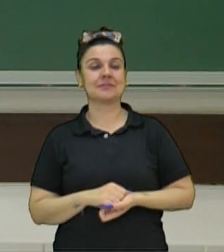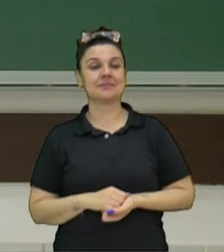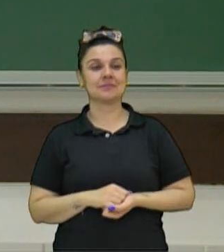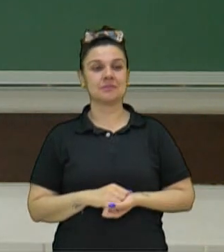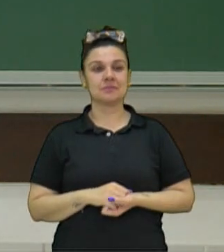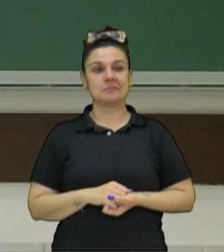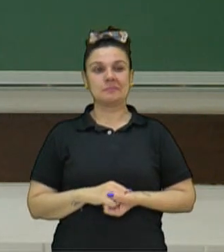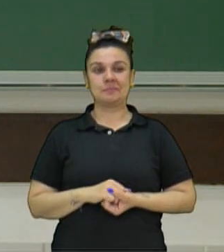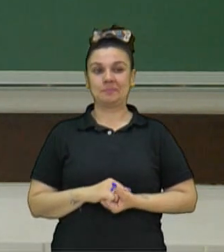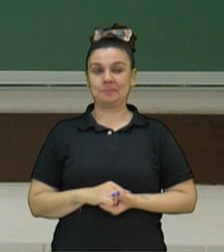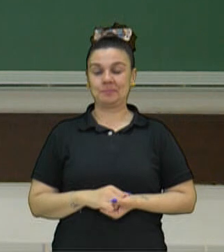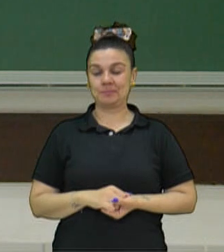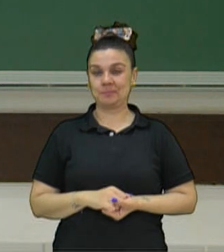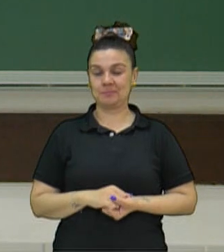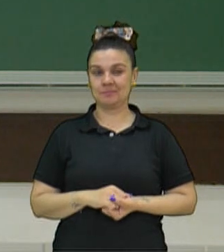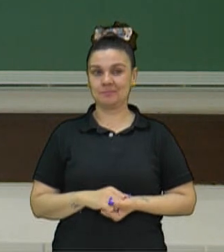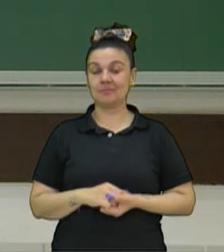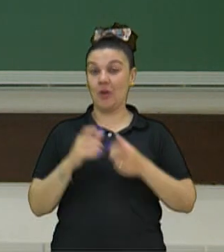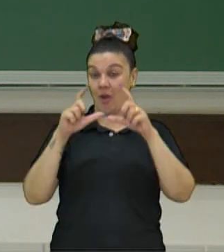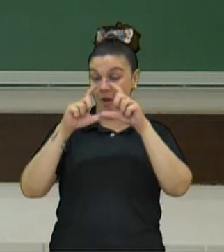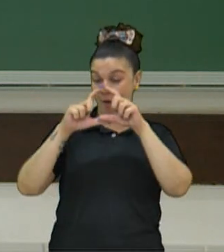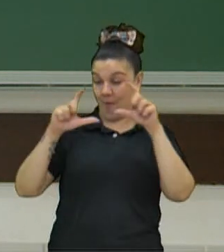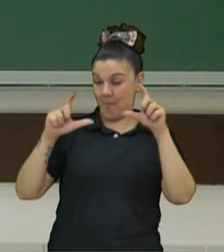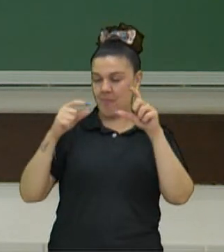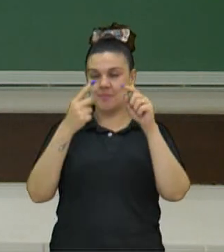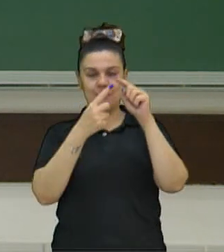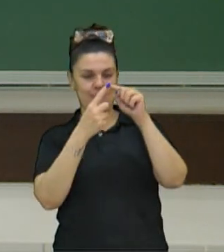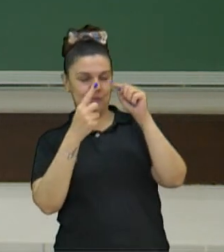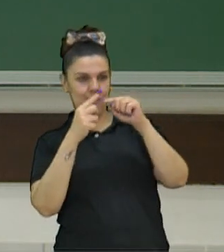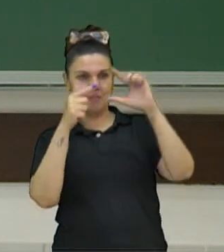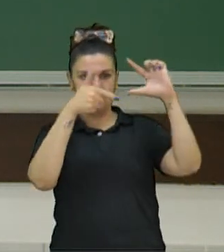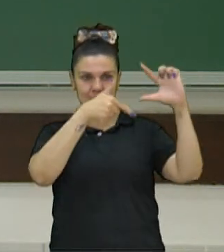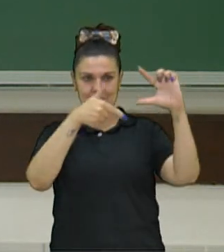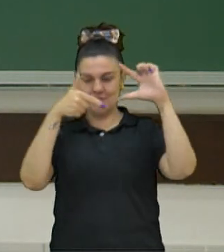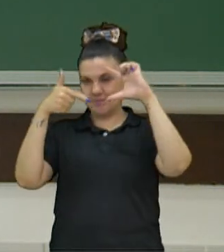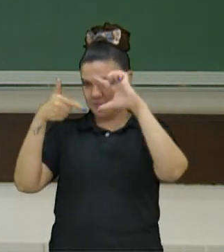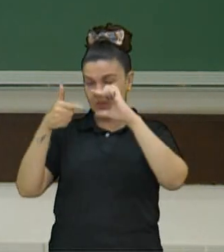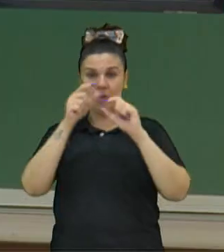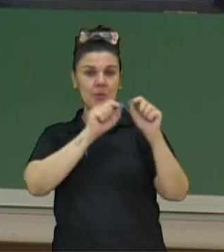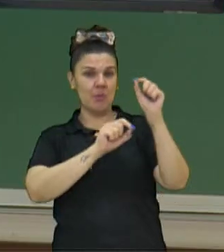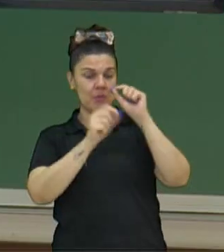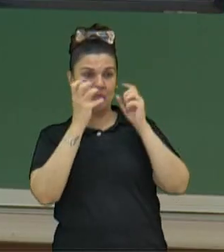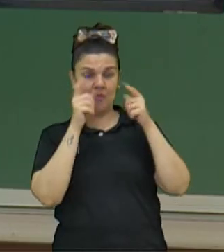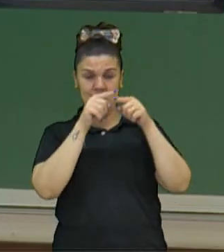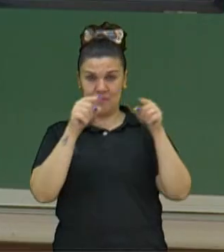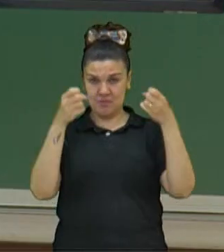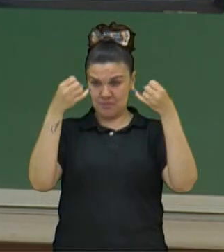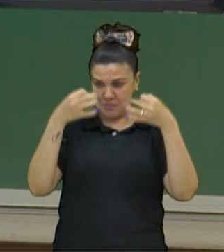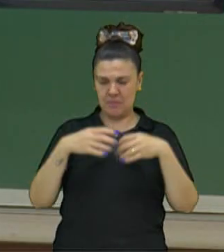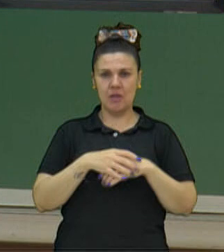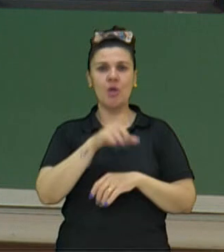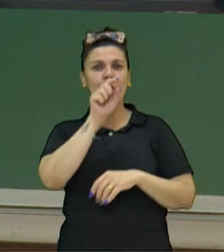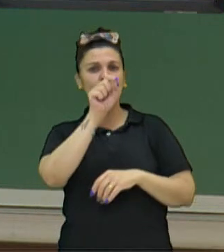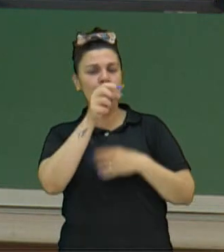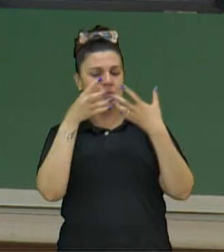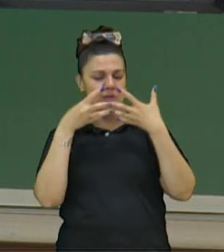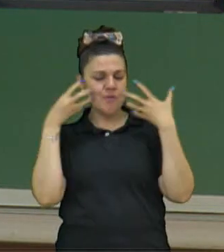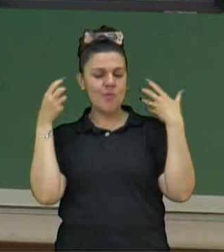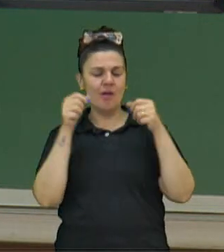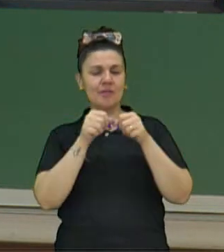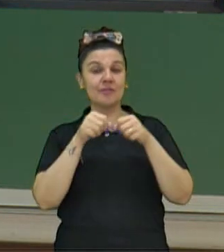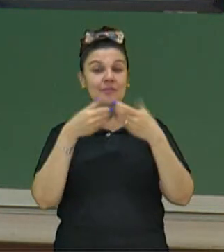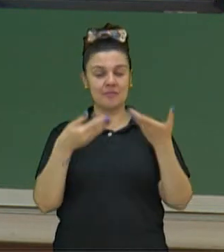lá. Então, a mesma historinha, agora eu tirei dois pedacinhos. O que que eu quero que você me diga? O que que o Garfield